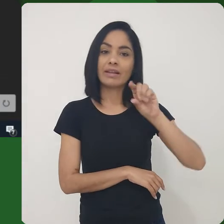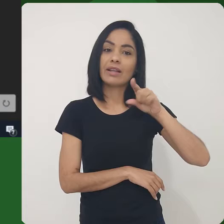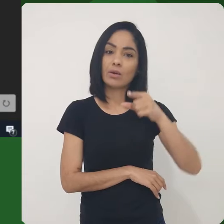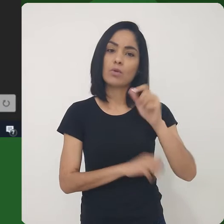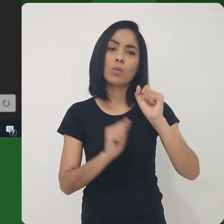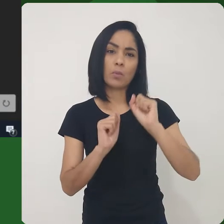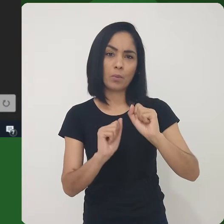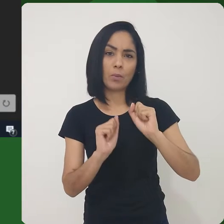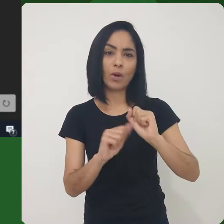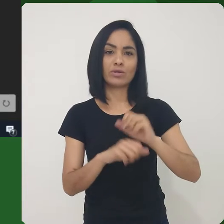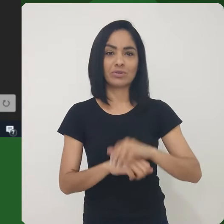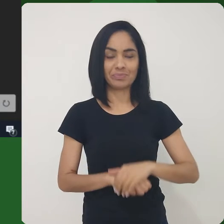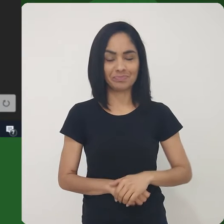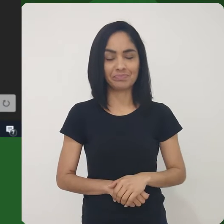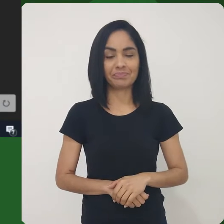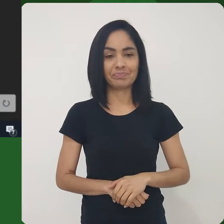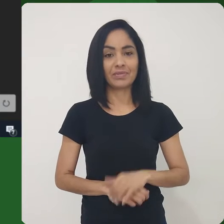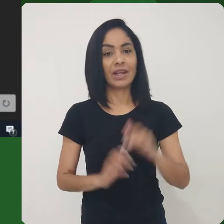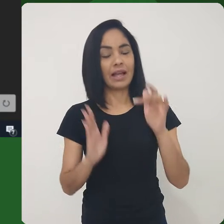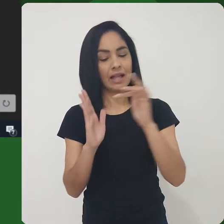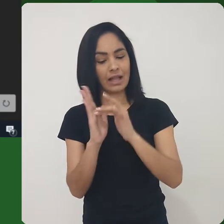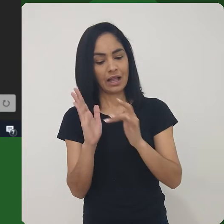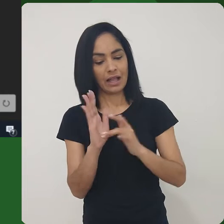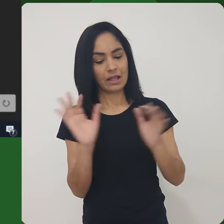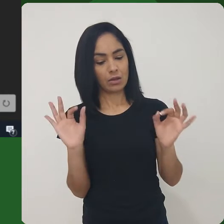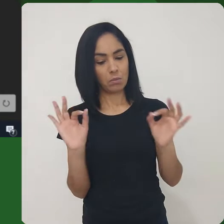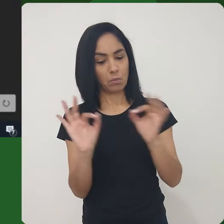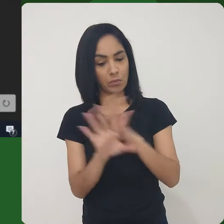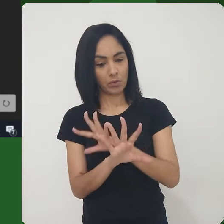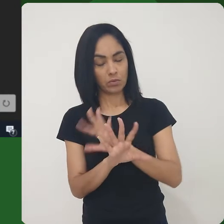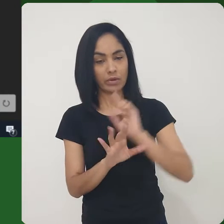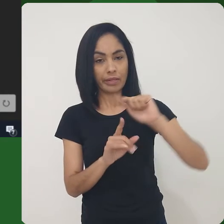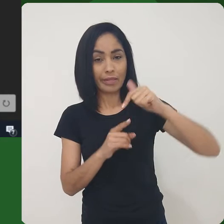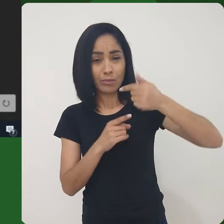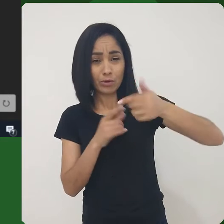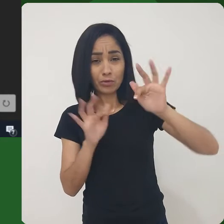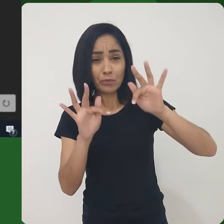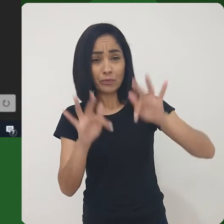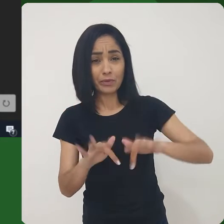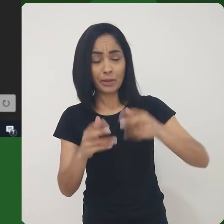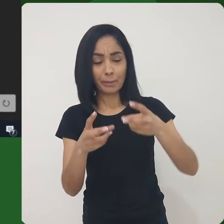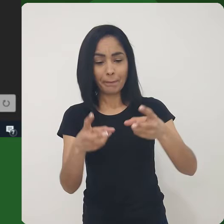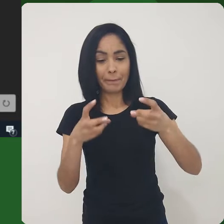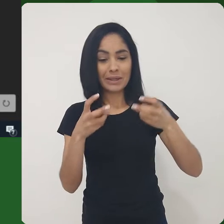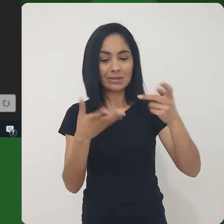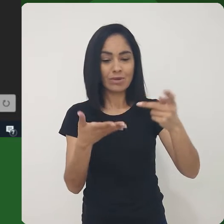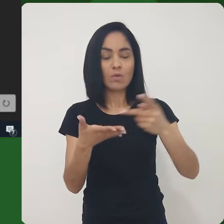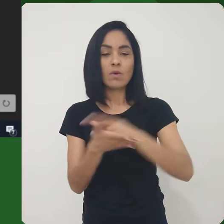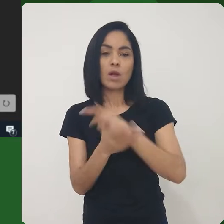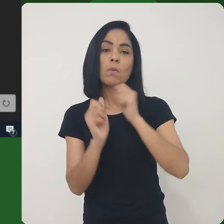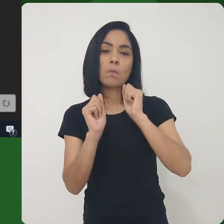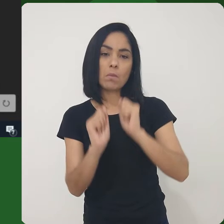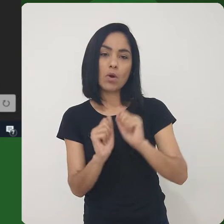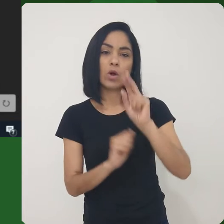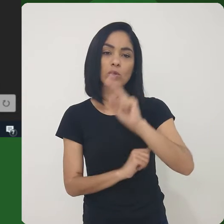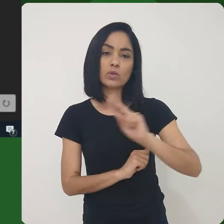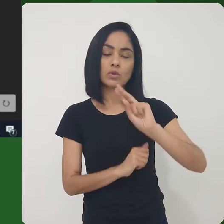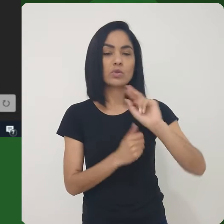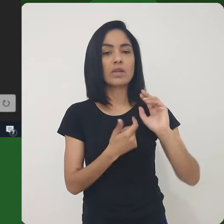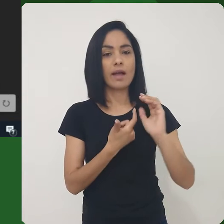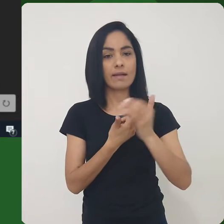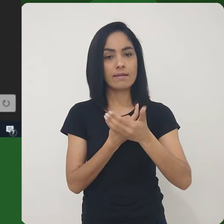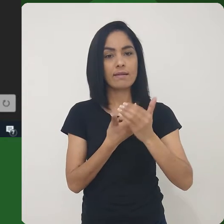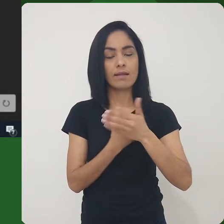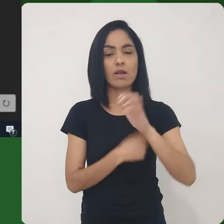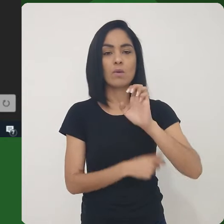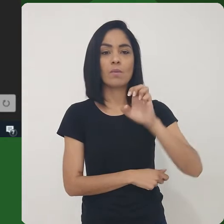de matéria-prima. Ok? Então, a ata foi lavrada e só ao final foi identificado esse erro,